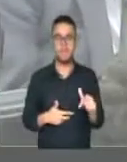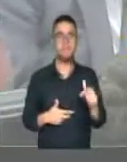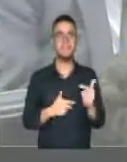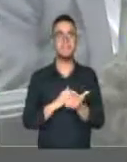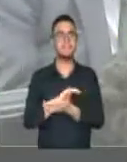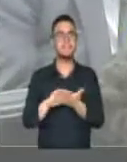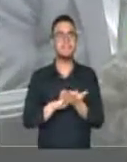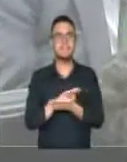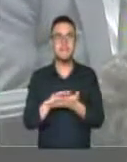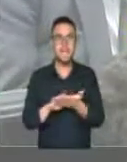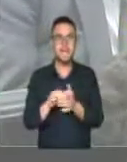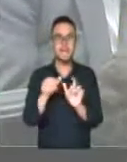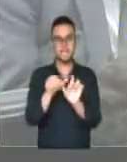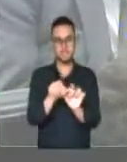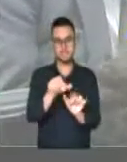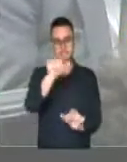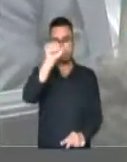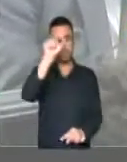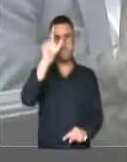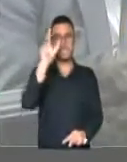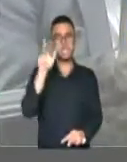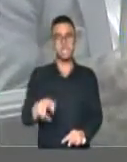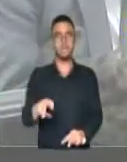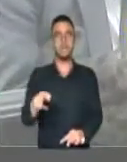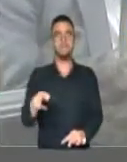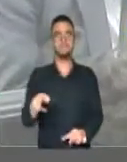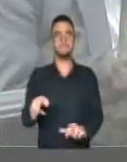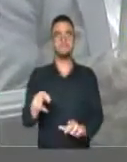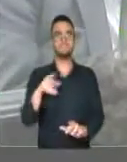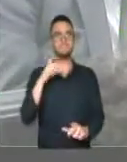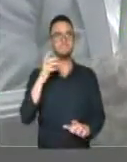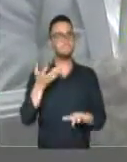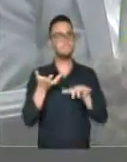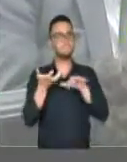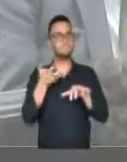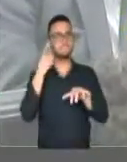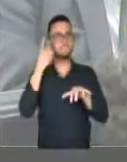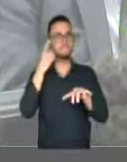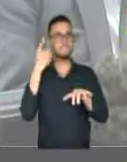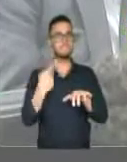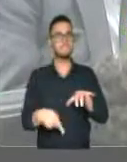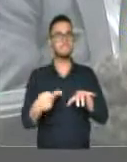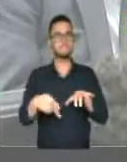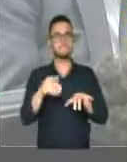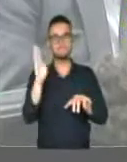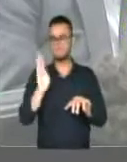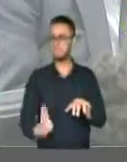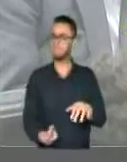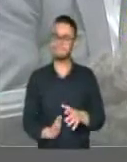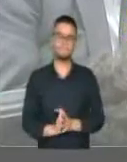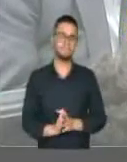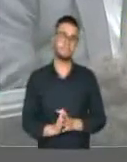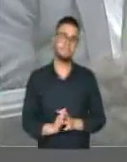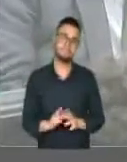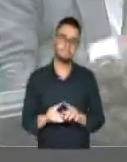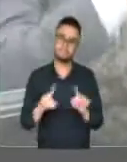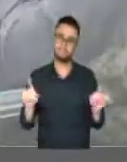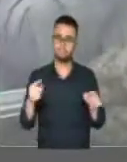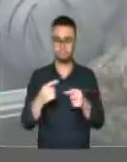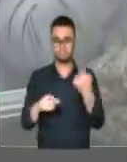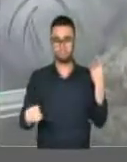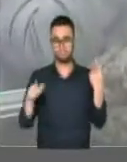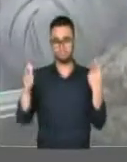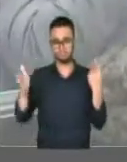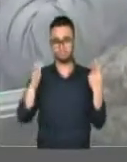vértebra, espinha dorsal, como parlamentar da República. Mas também não é, e aí uma discordância suave com o